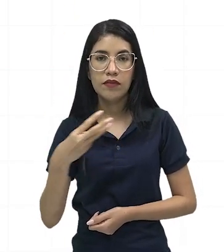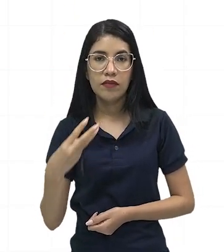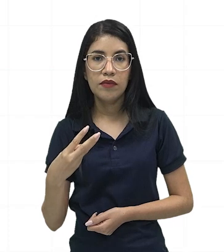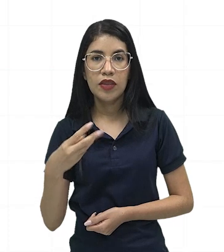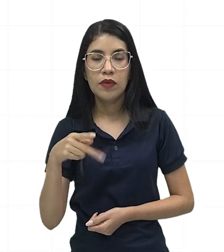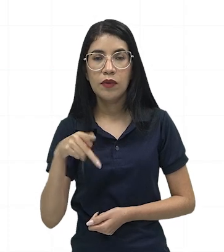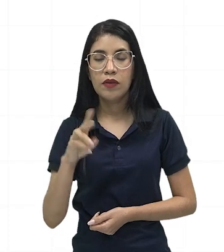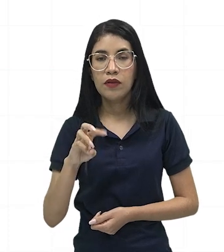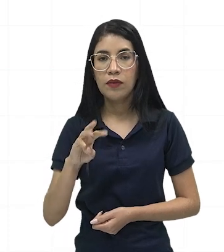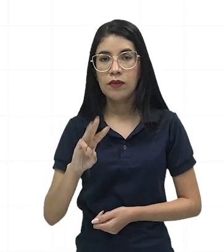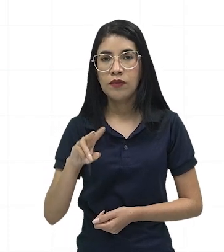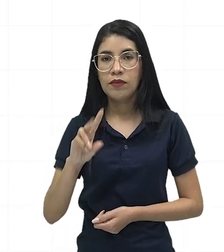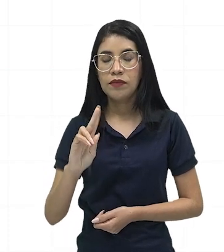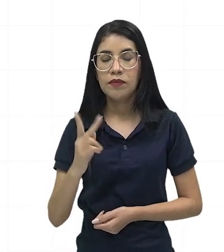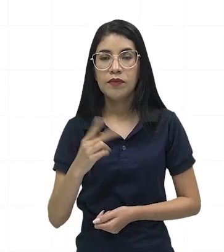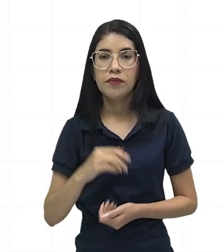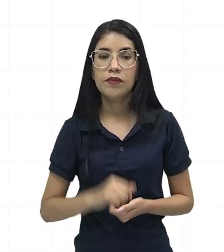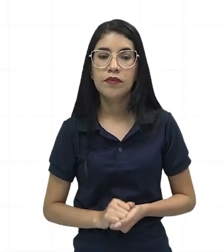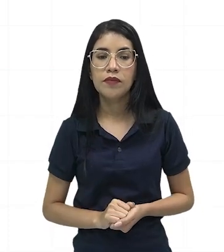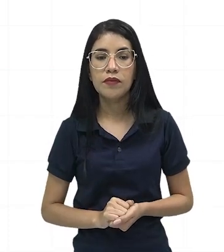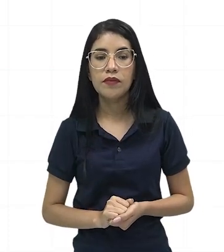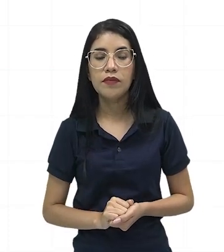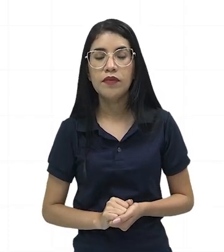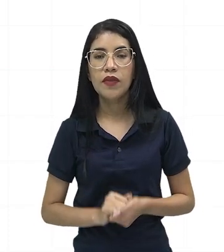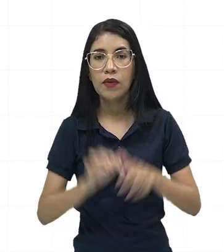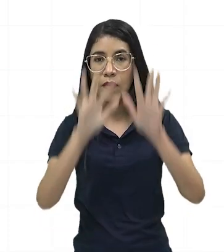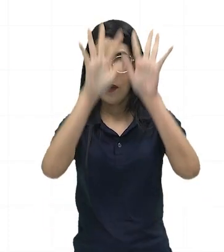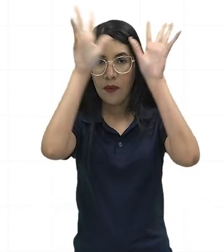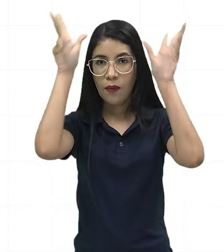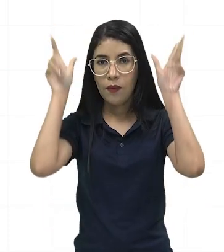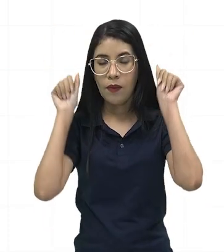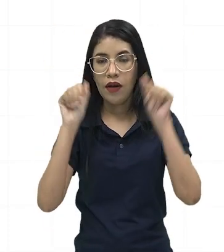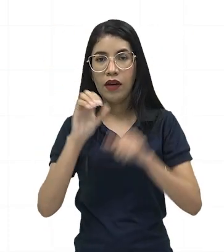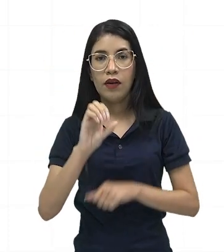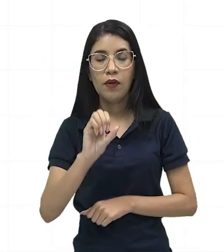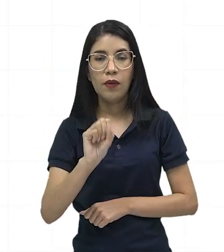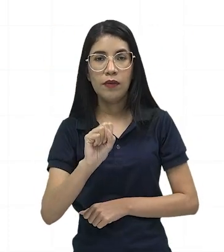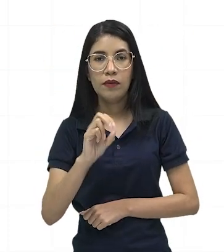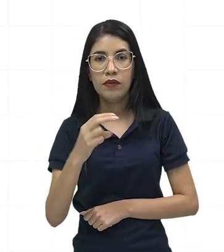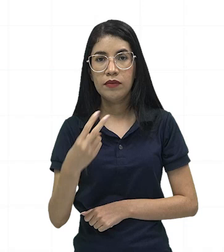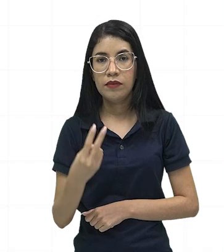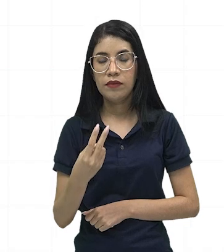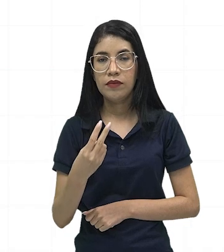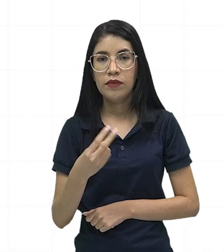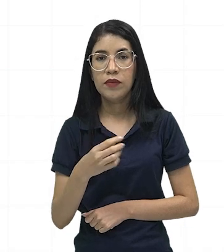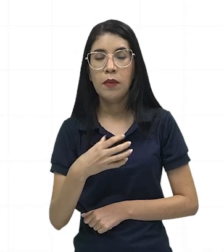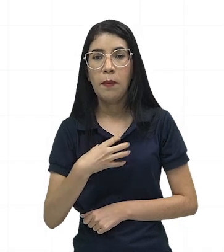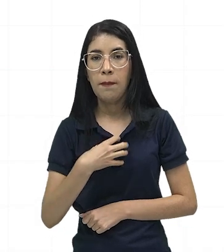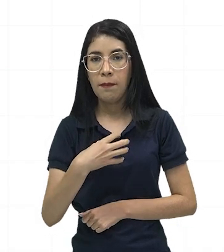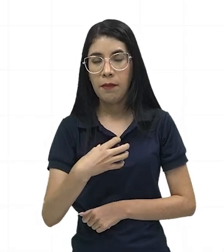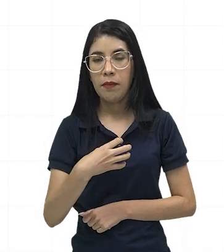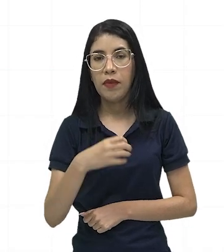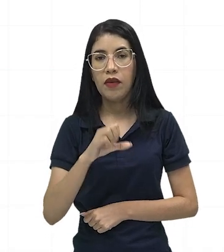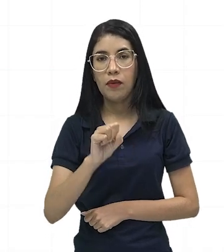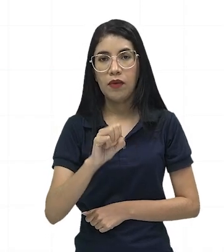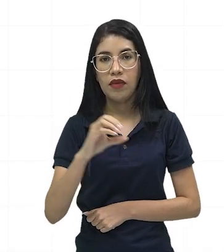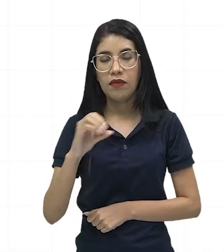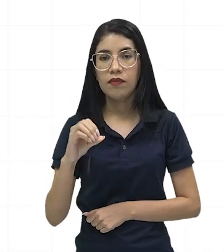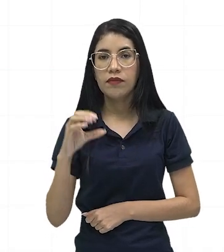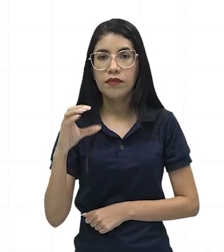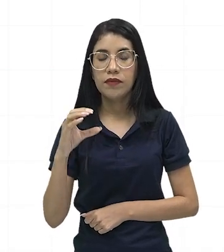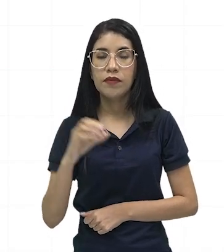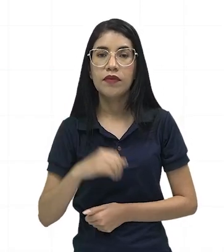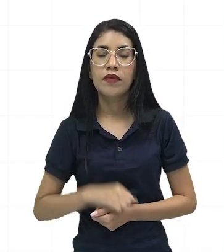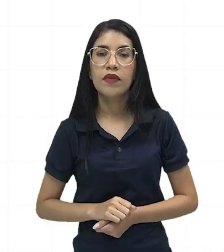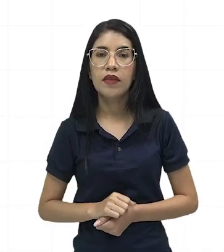por quilowatt-hora. E aí, por fim, a gente tem o Acre com 82 centavos, Bahia 80 centavos